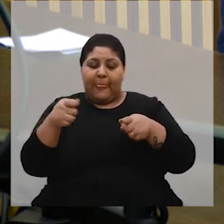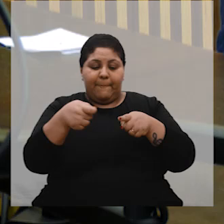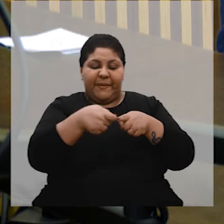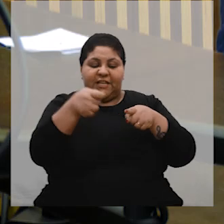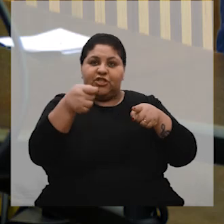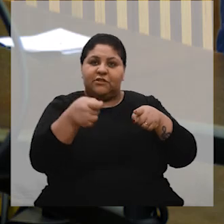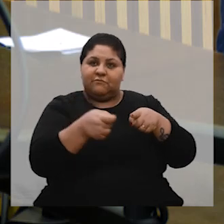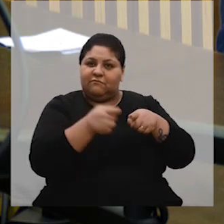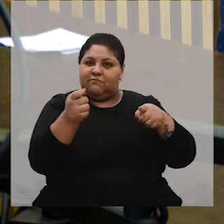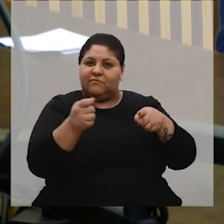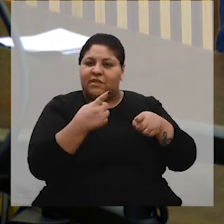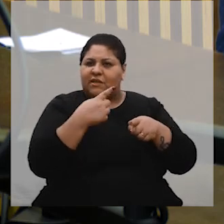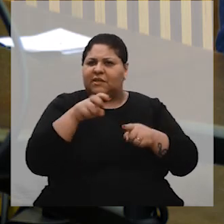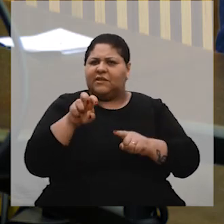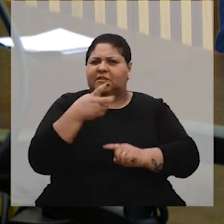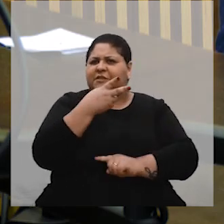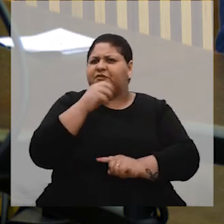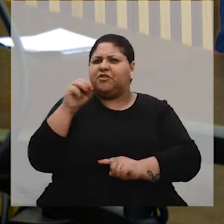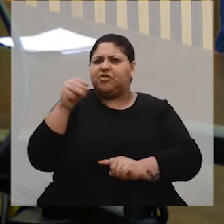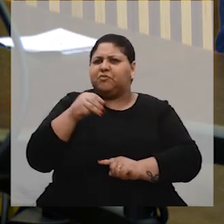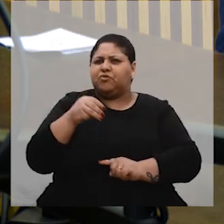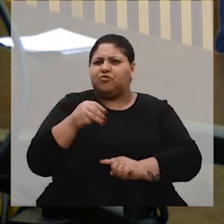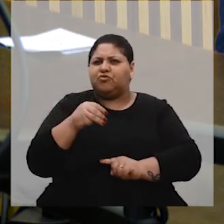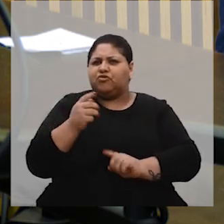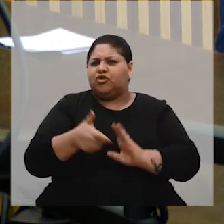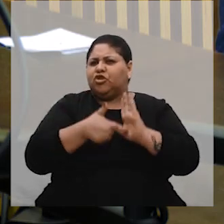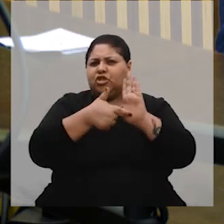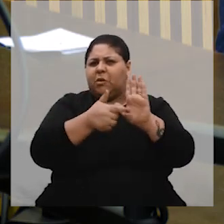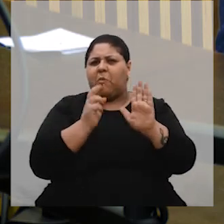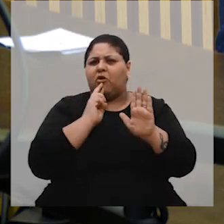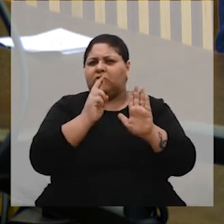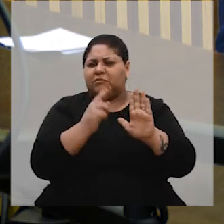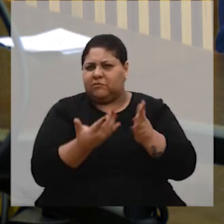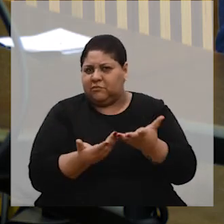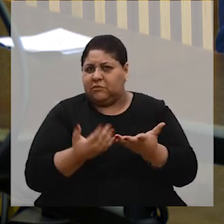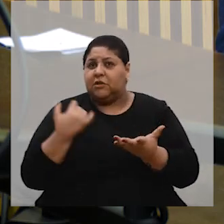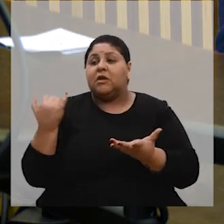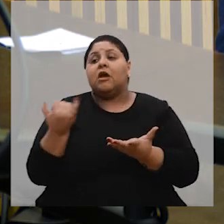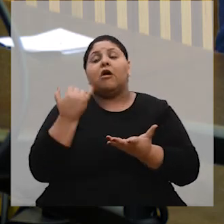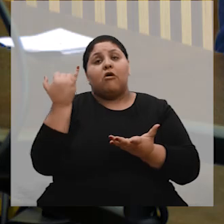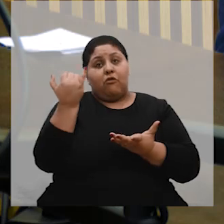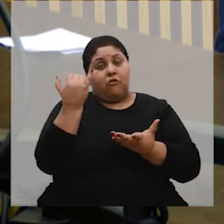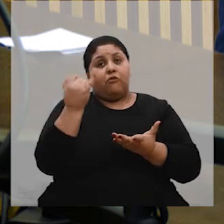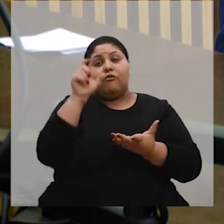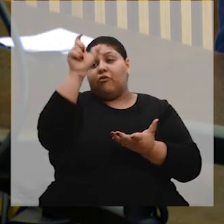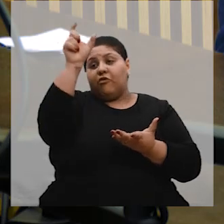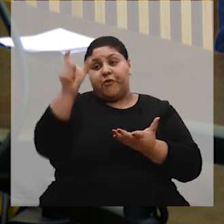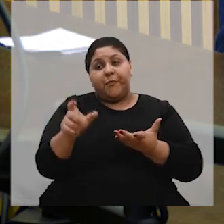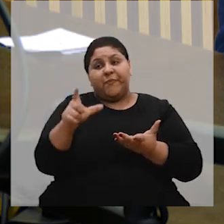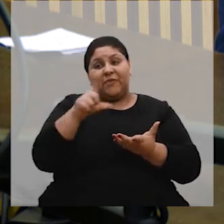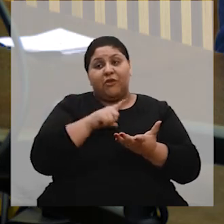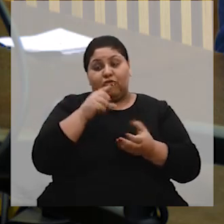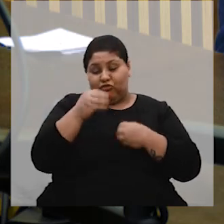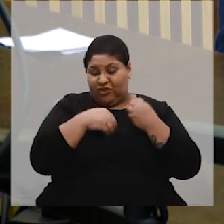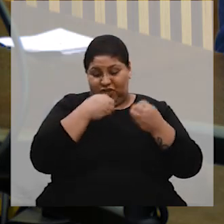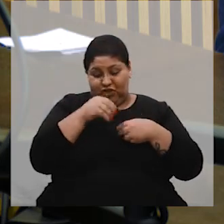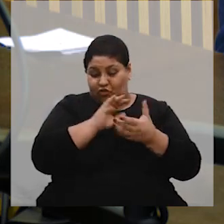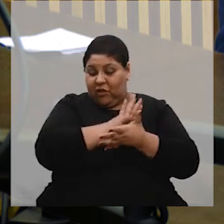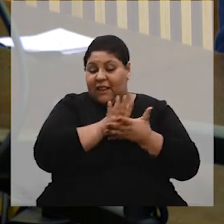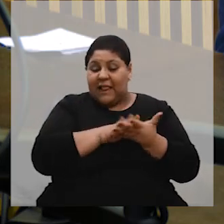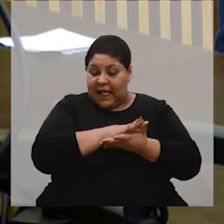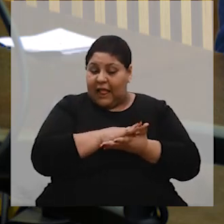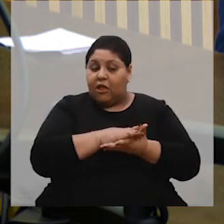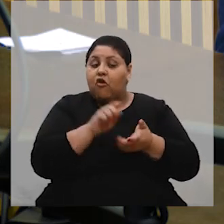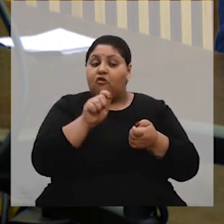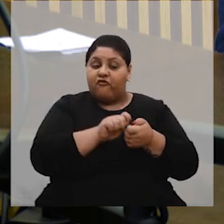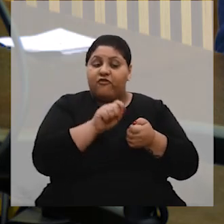dedo, né? E em 15, 20 minutos já sai o resultado. Então, é muito importante, mesmo o paciente não tendo sintomas,